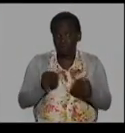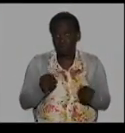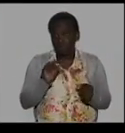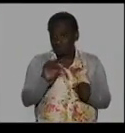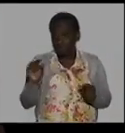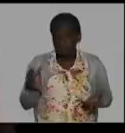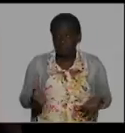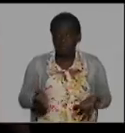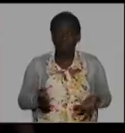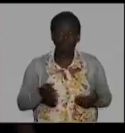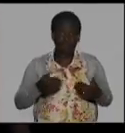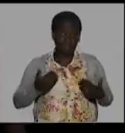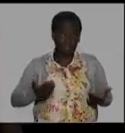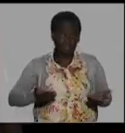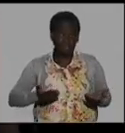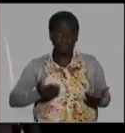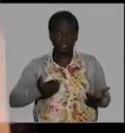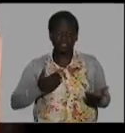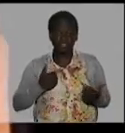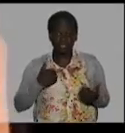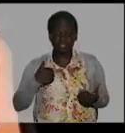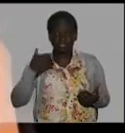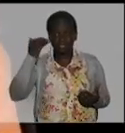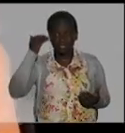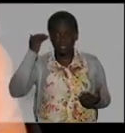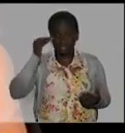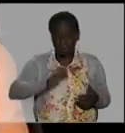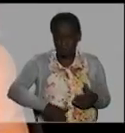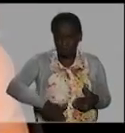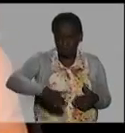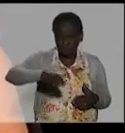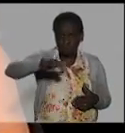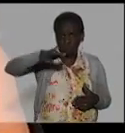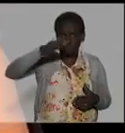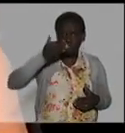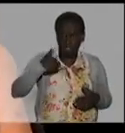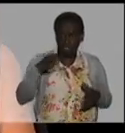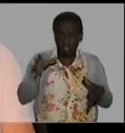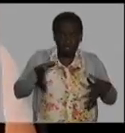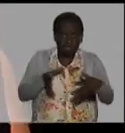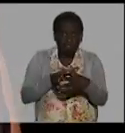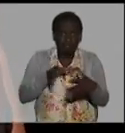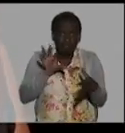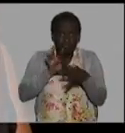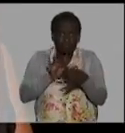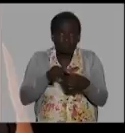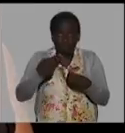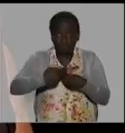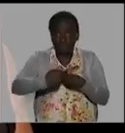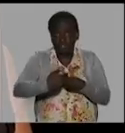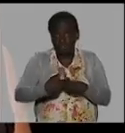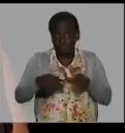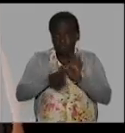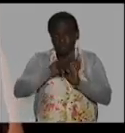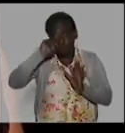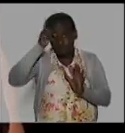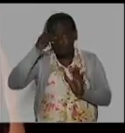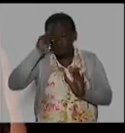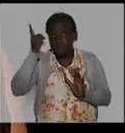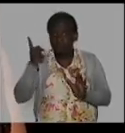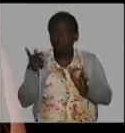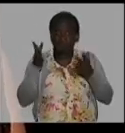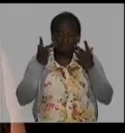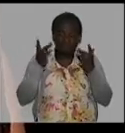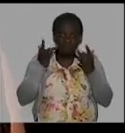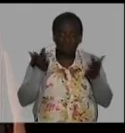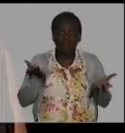um pouco. E então, desde que eu me entendo por gente, eu fazia parte daquele núcleo, né, de criativo,